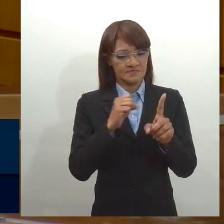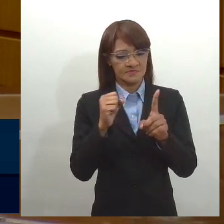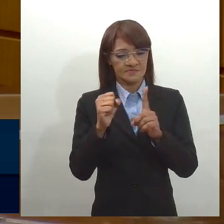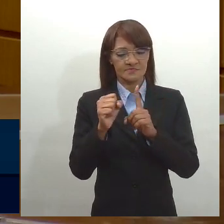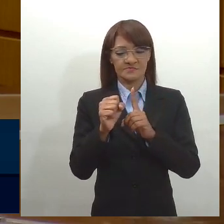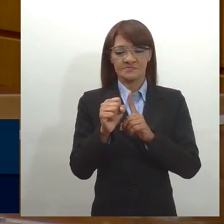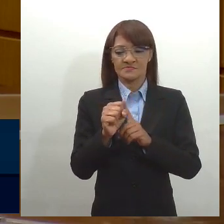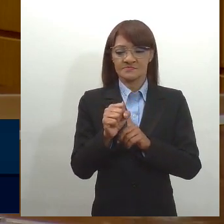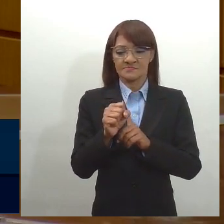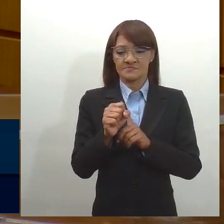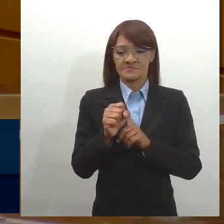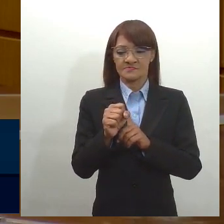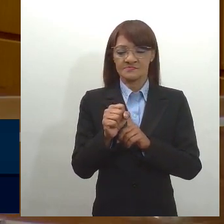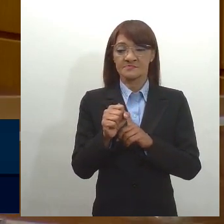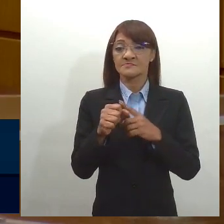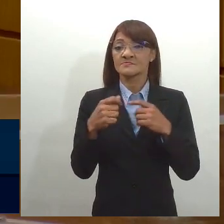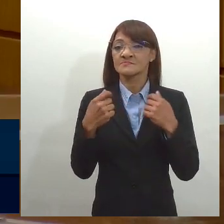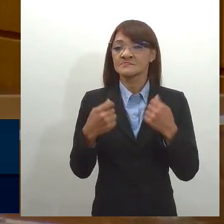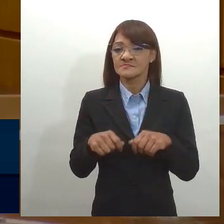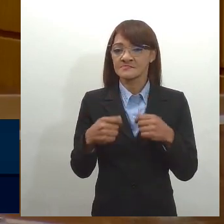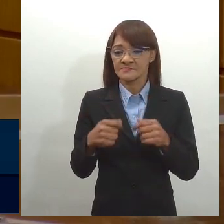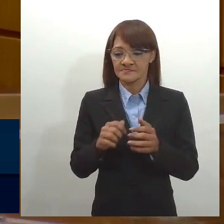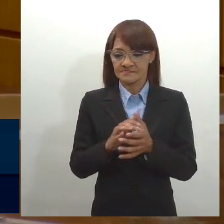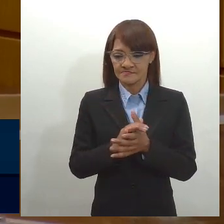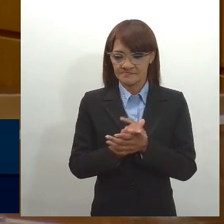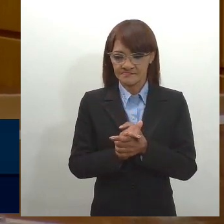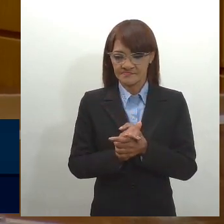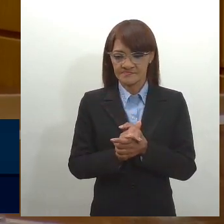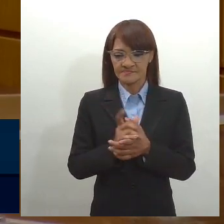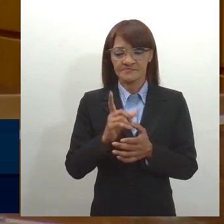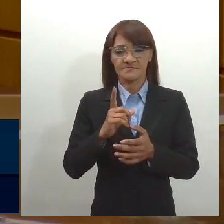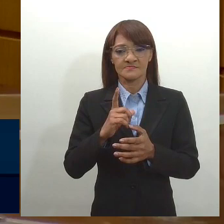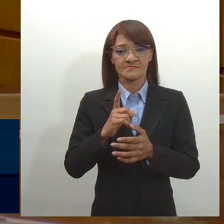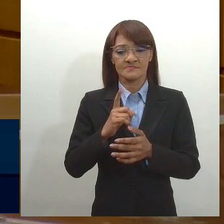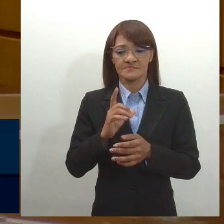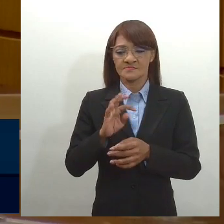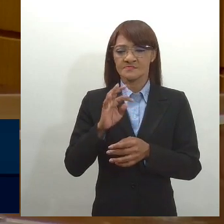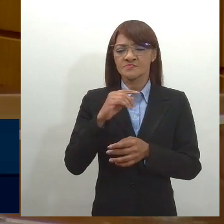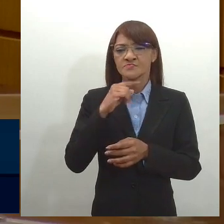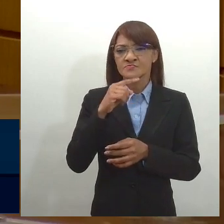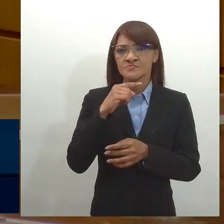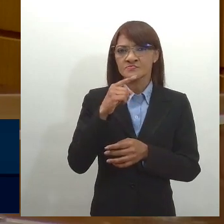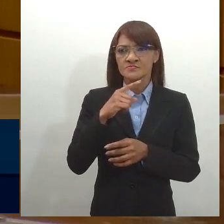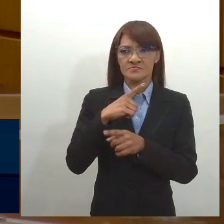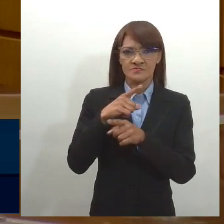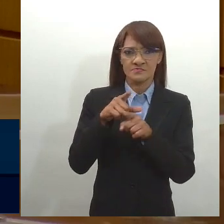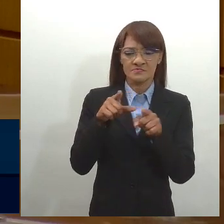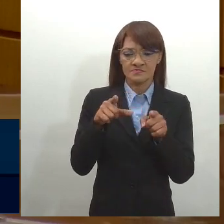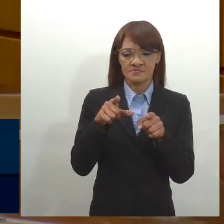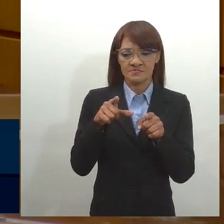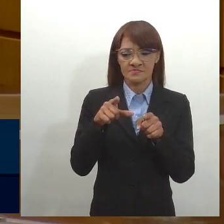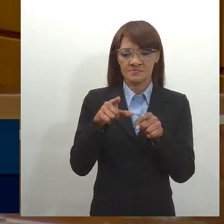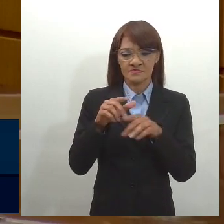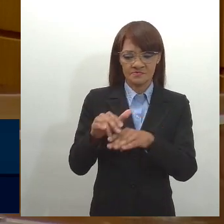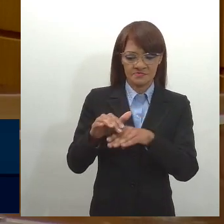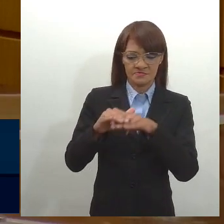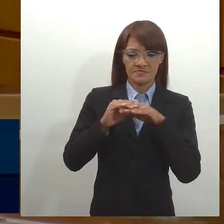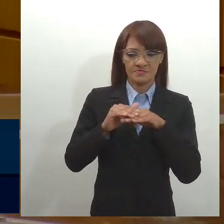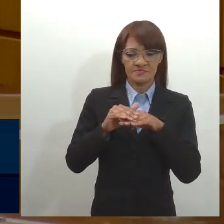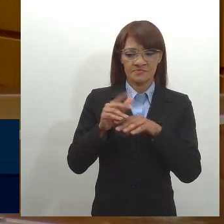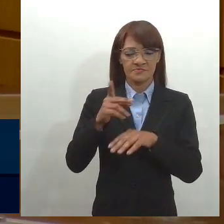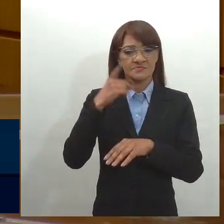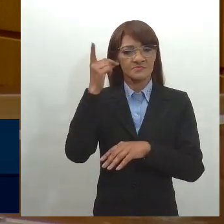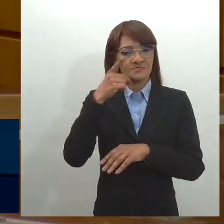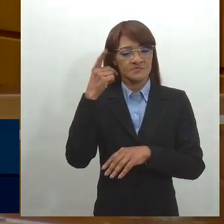necessidade, aonde estiver qualquer dúvida, procure a nossa deputada, o nosso gabinete, que